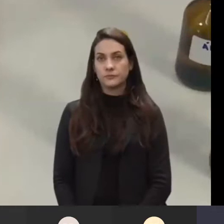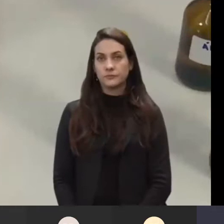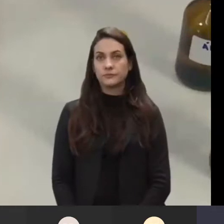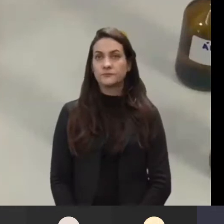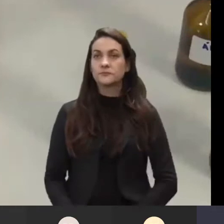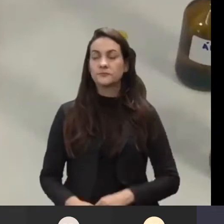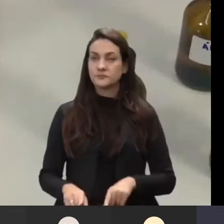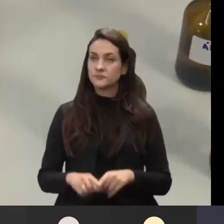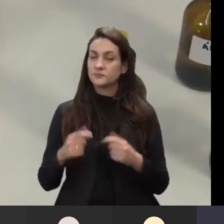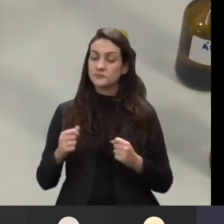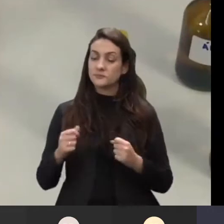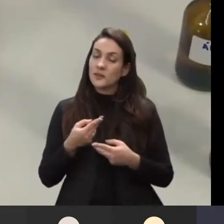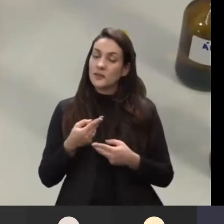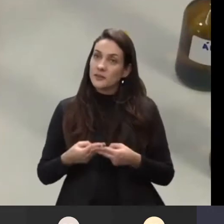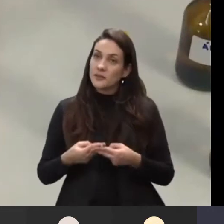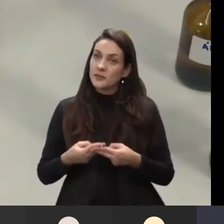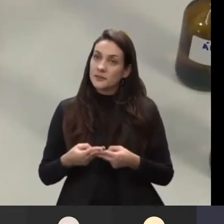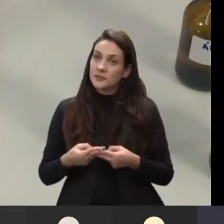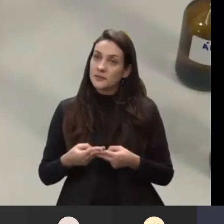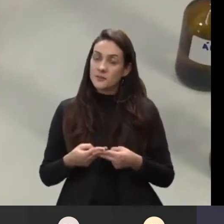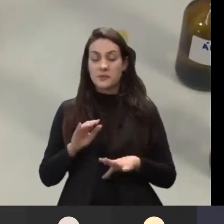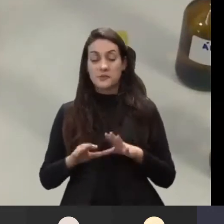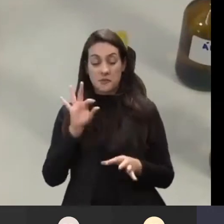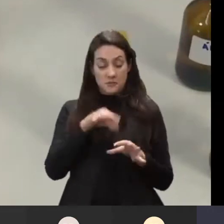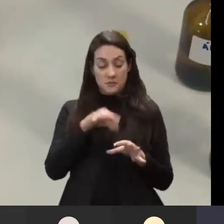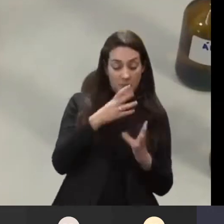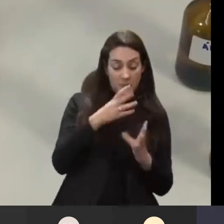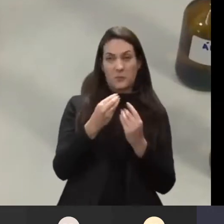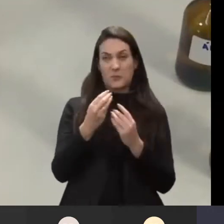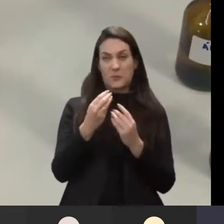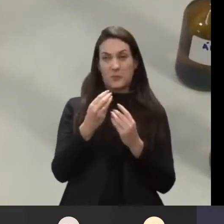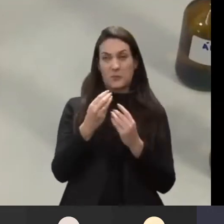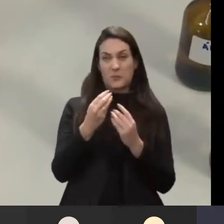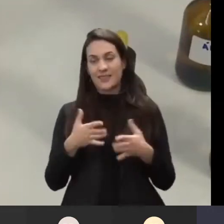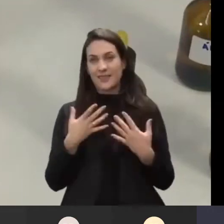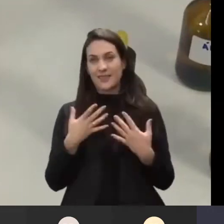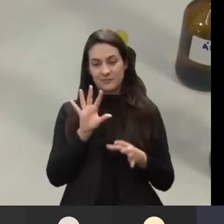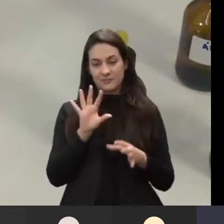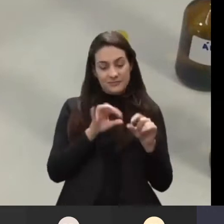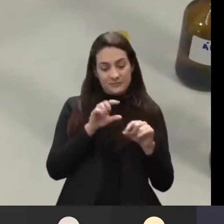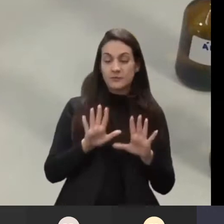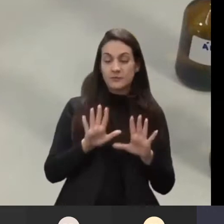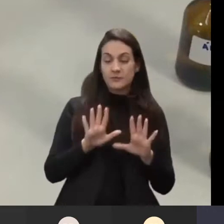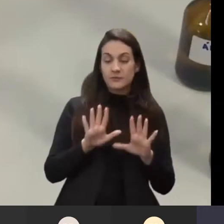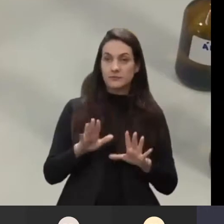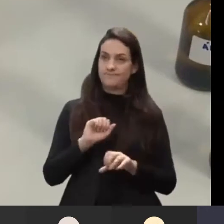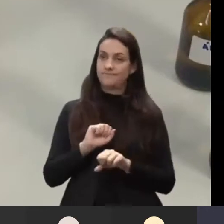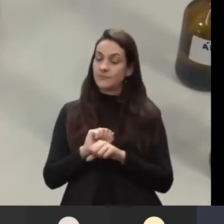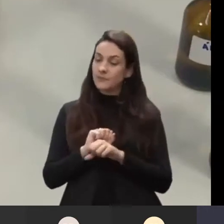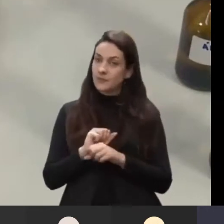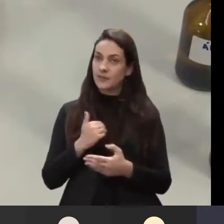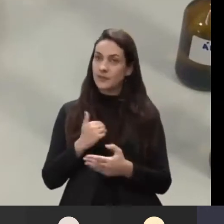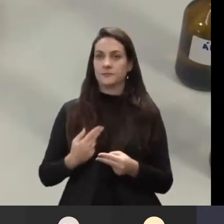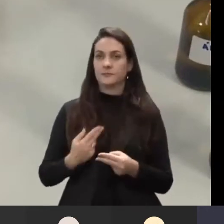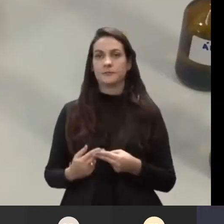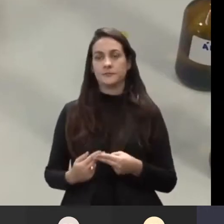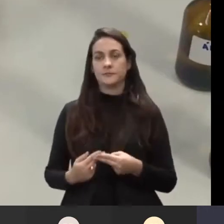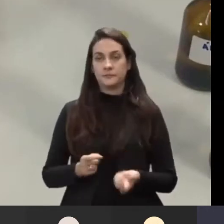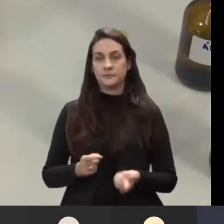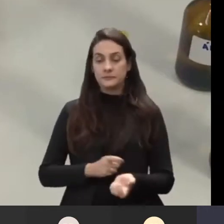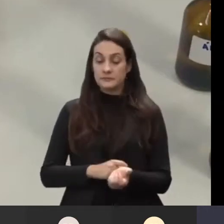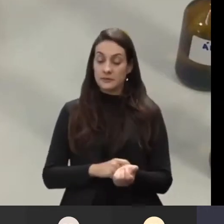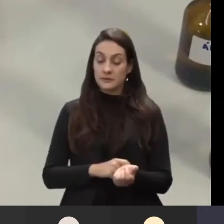Precisa ter um pouquinho de paciência, porque às vezes você pega um monte de papel filtro junto, porque ele é muito leve. Então, é bom nesse momento ter paciência,